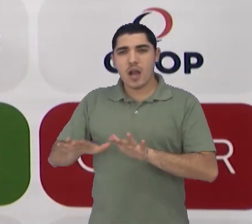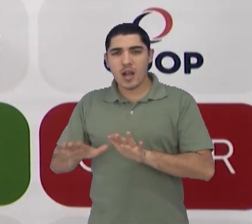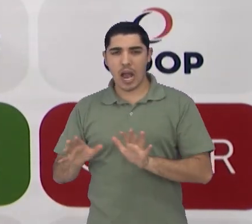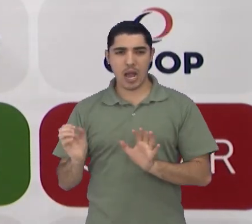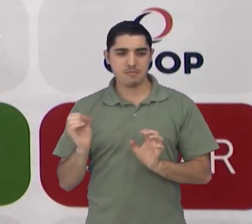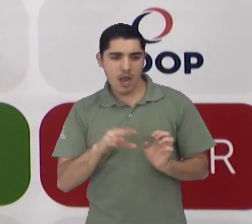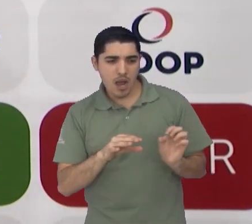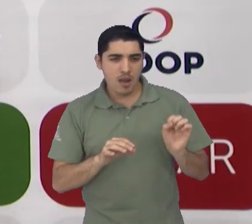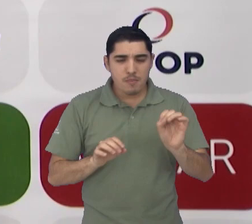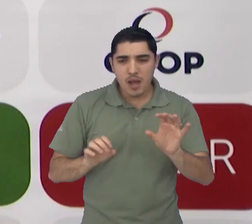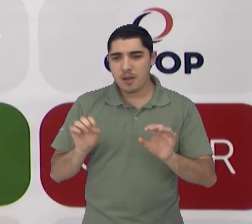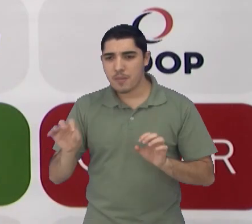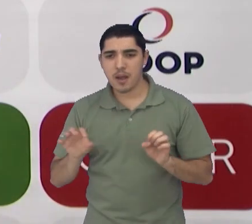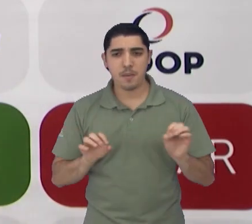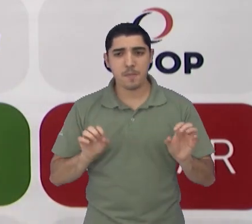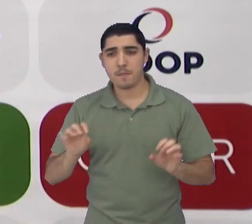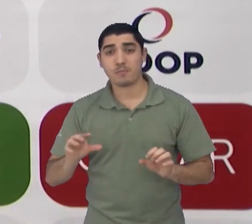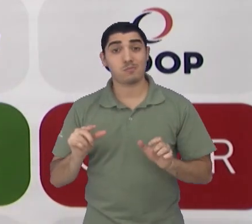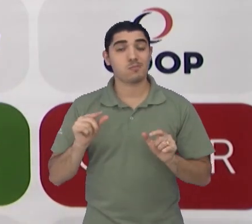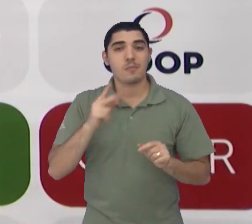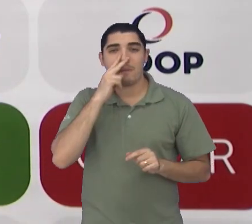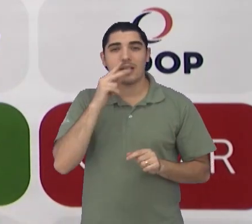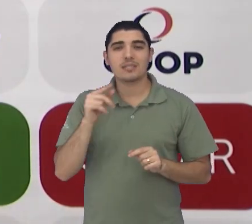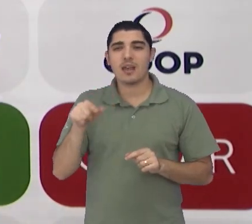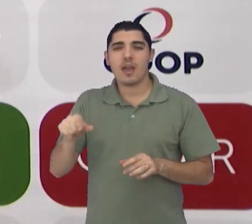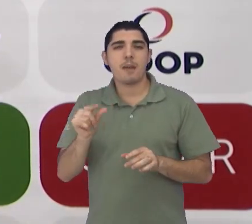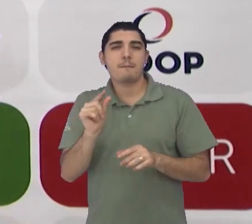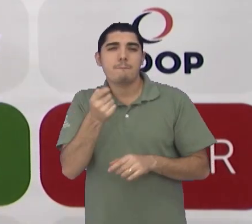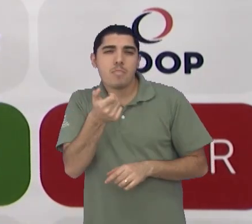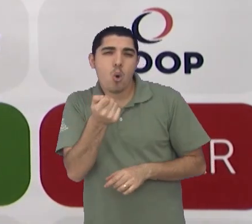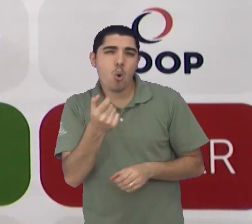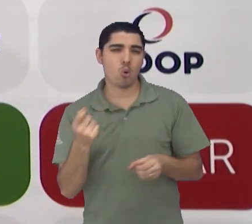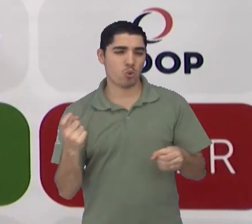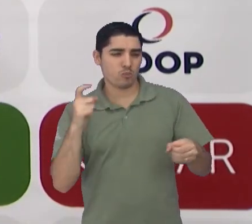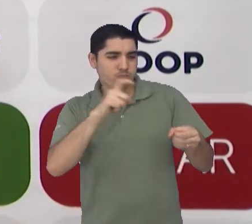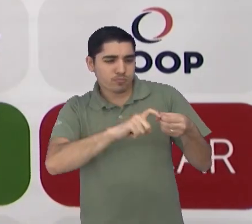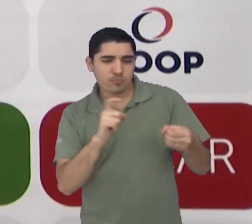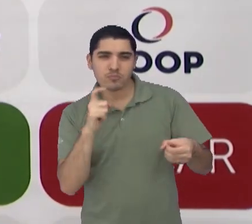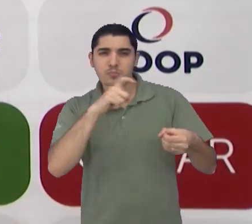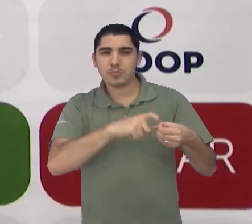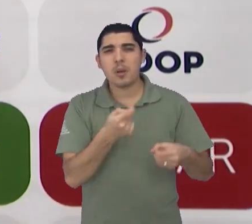e acabaram os dois times chutando do jeito que não estão acostumados,